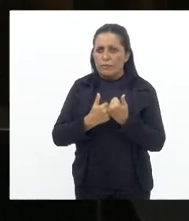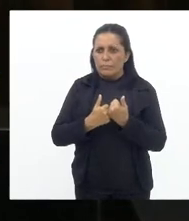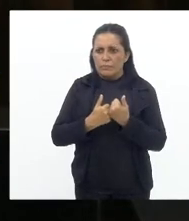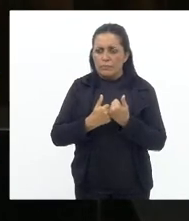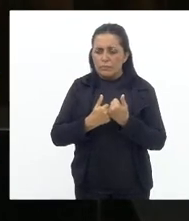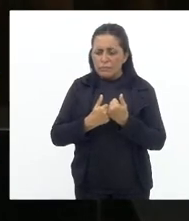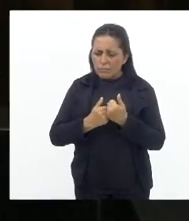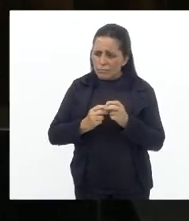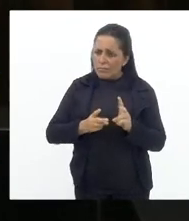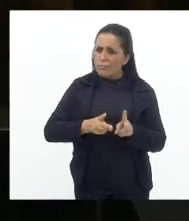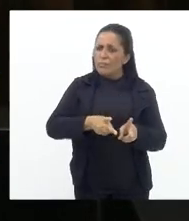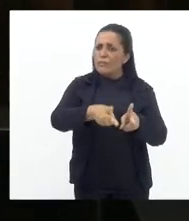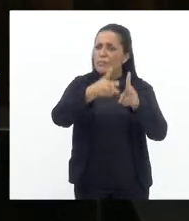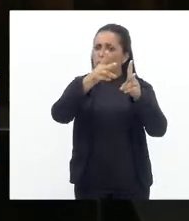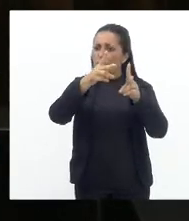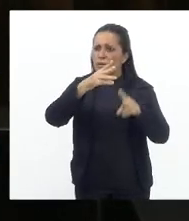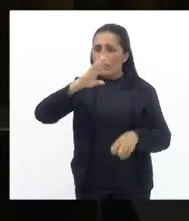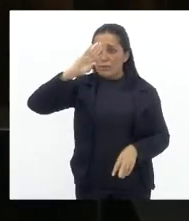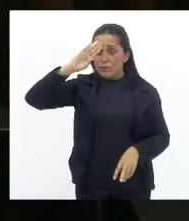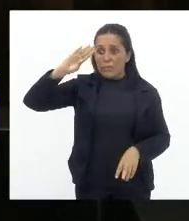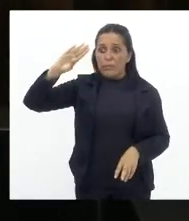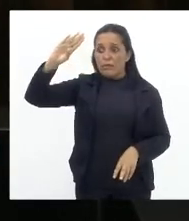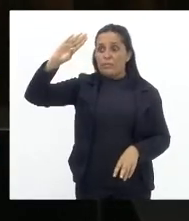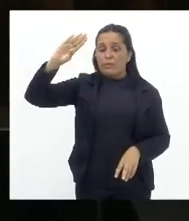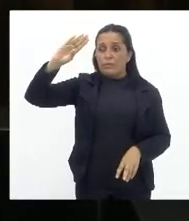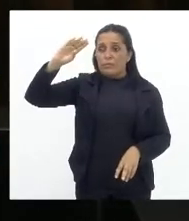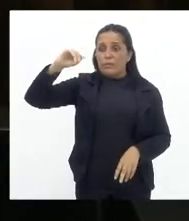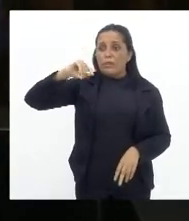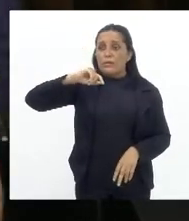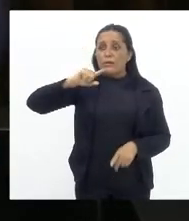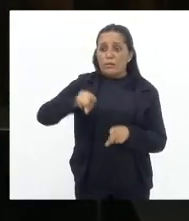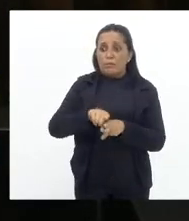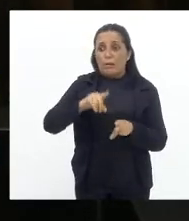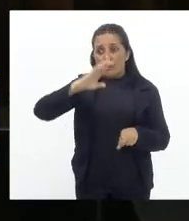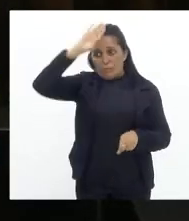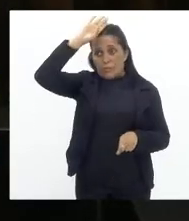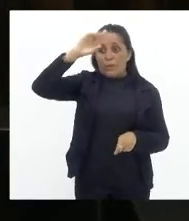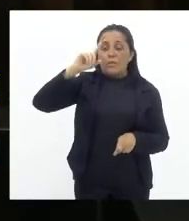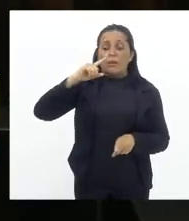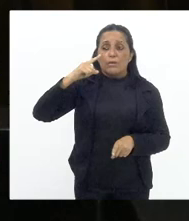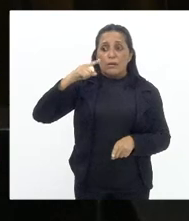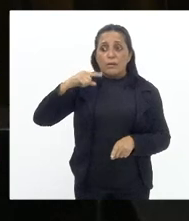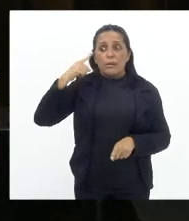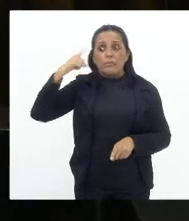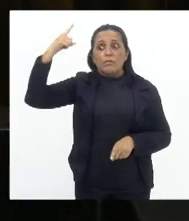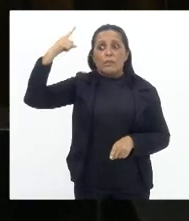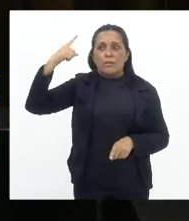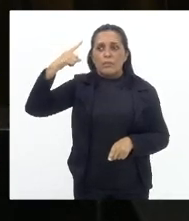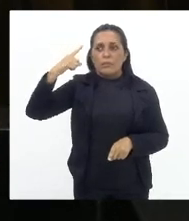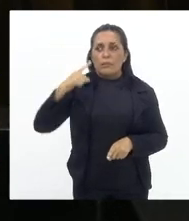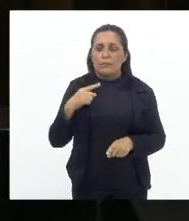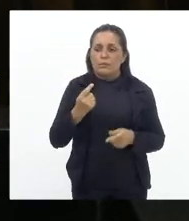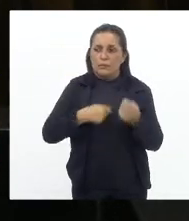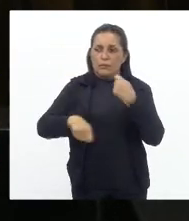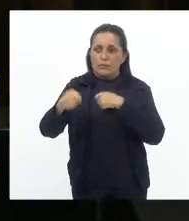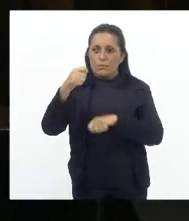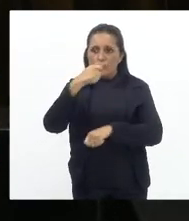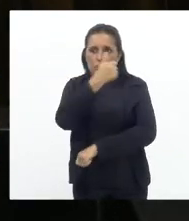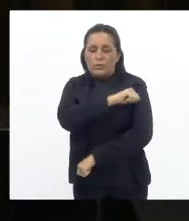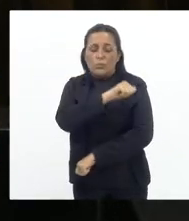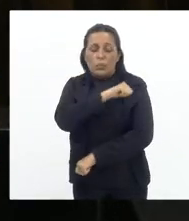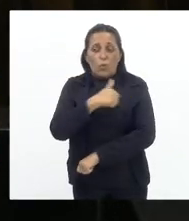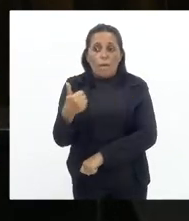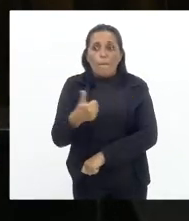ideais conservadores e aos ideais de liberdade Econômica que nesse momento de retificação do Rio de Janeiro será o único